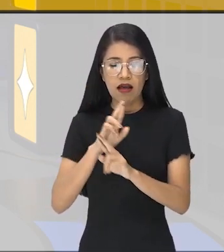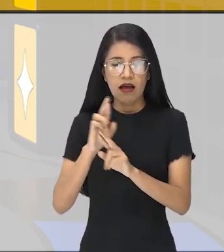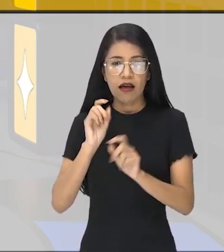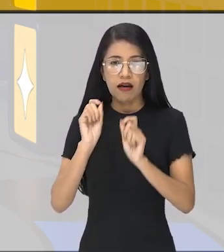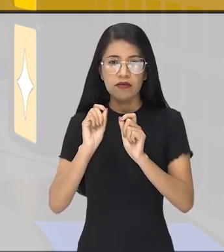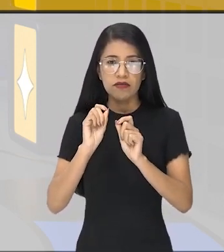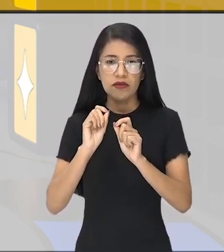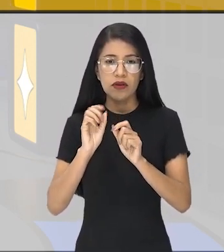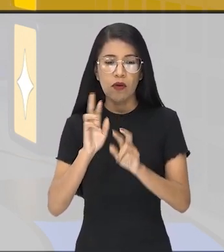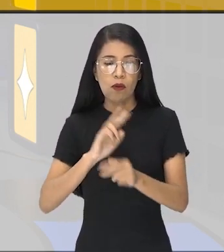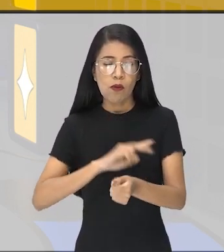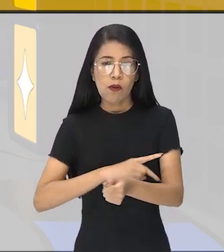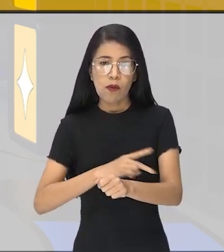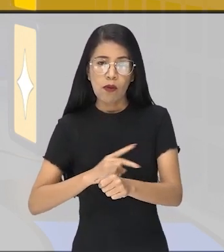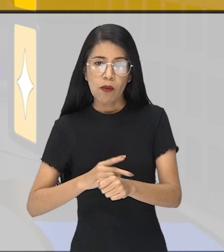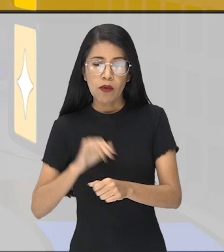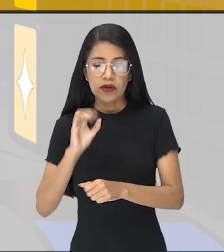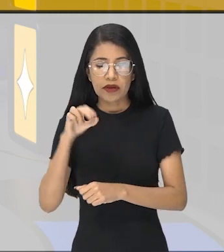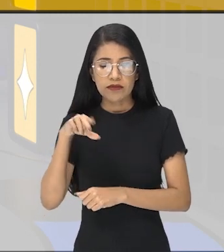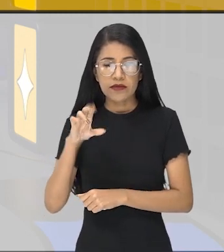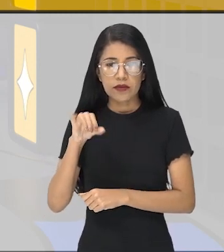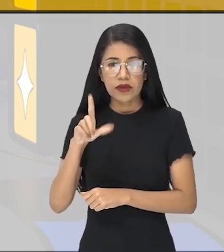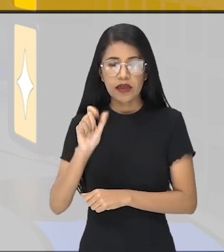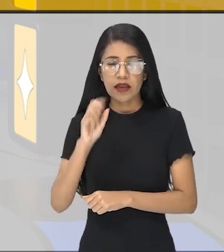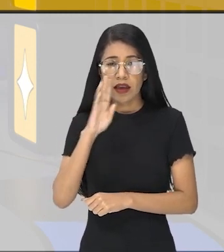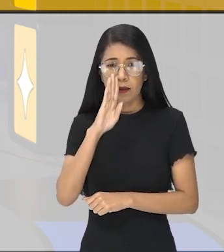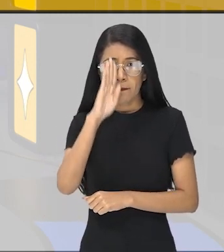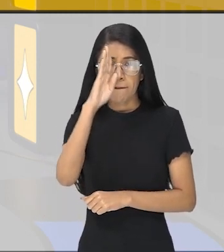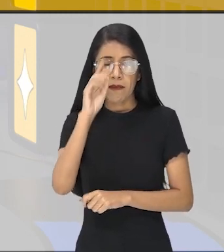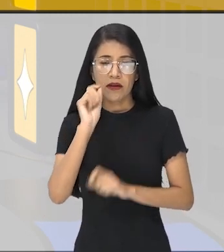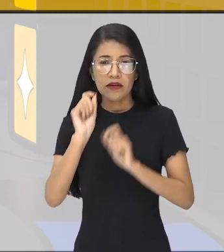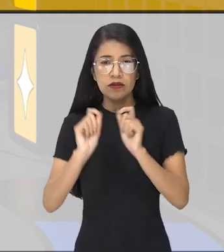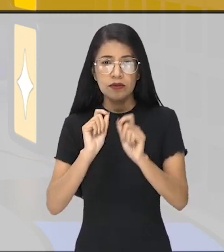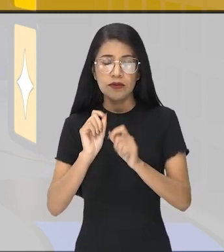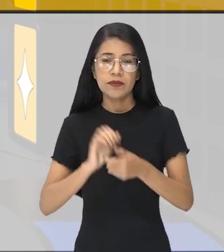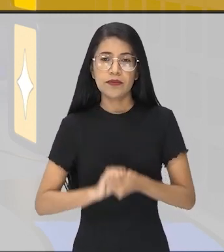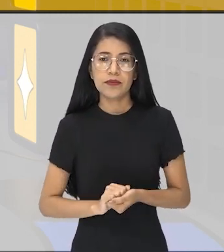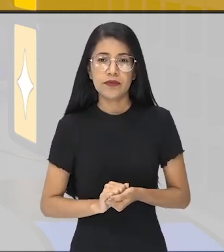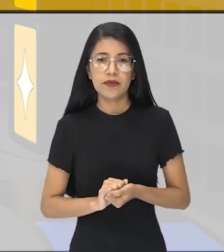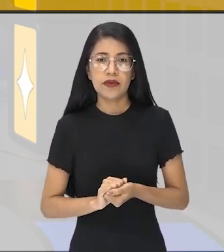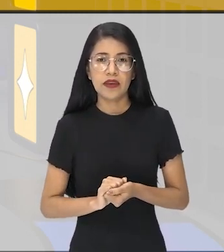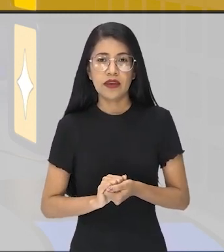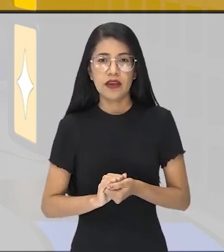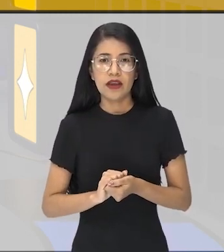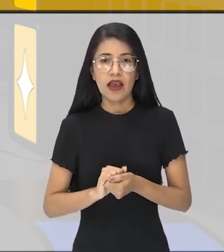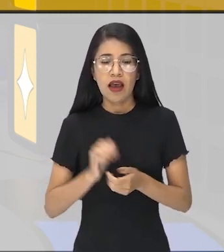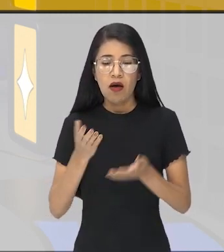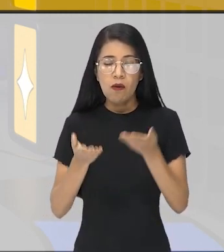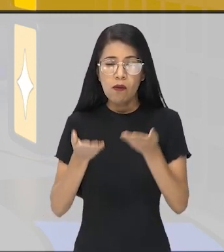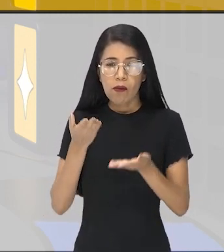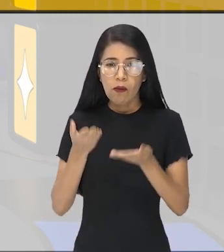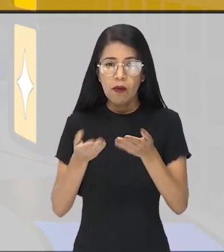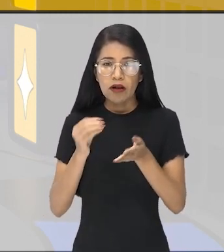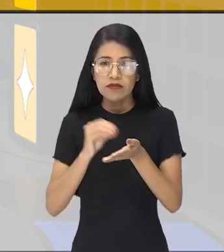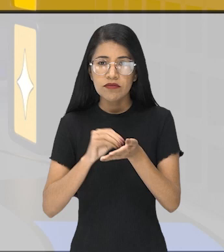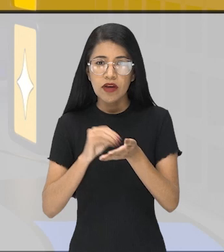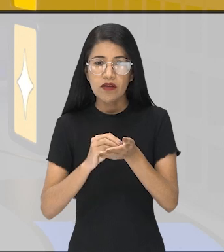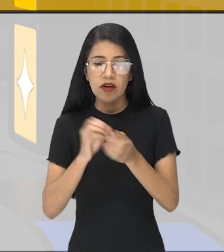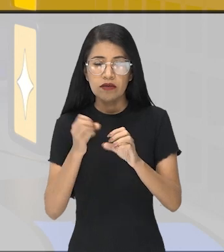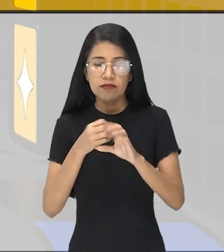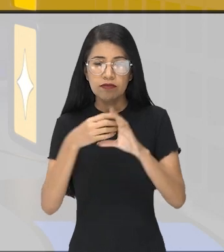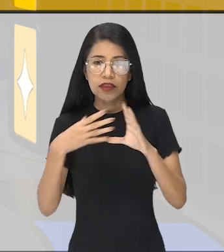do hormônio insulina, o que tem importância fundamental no desequilíbrio metabólico que caracteriza essa